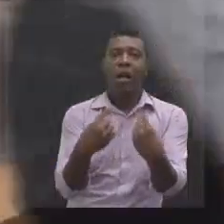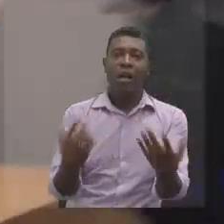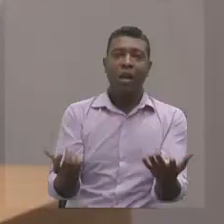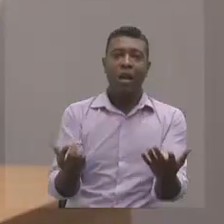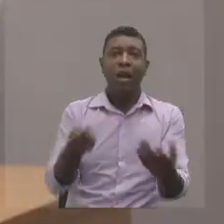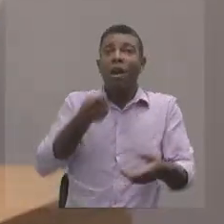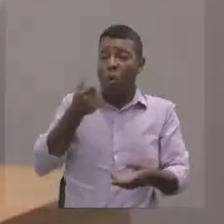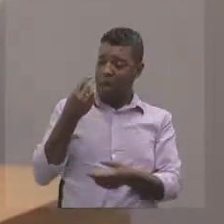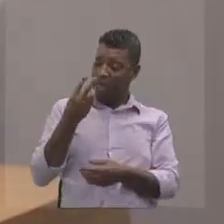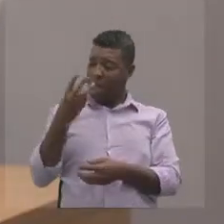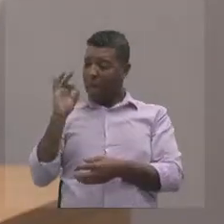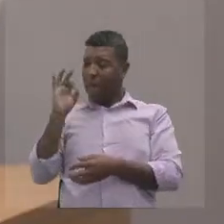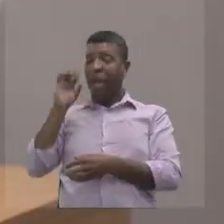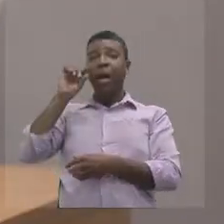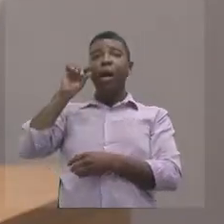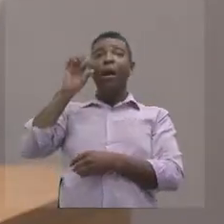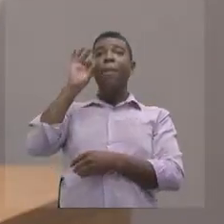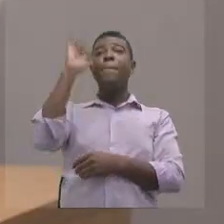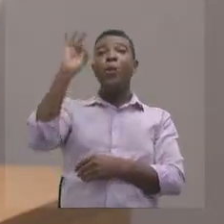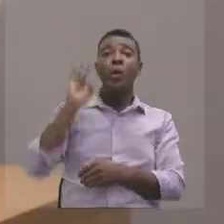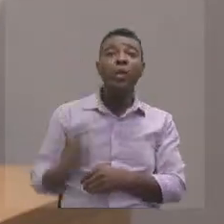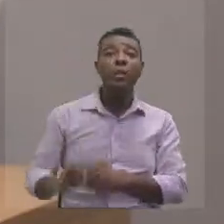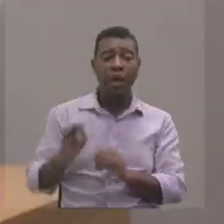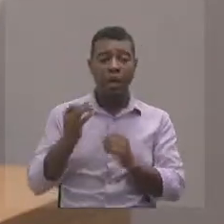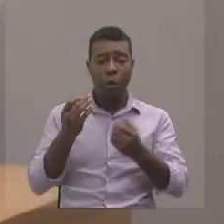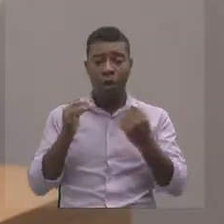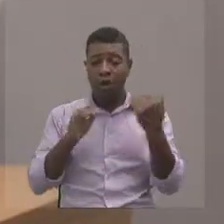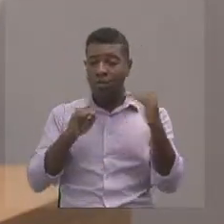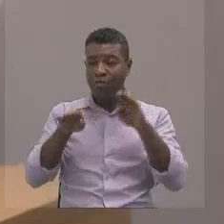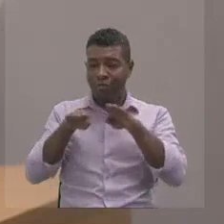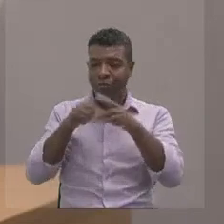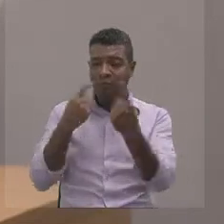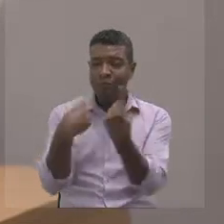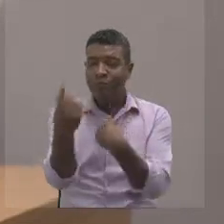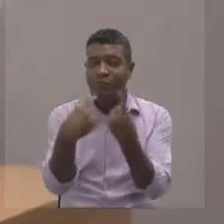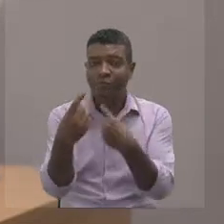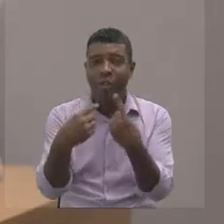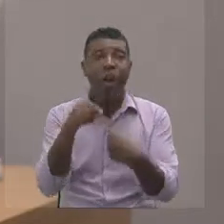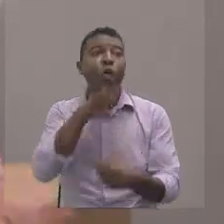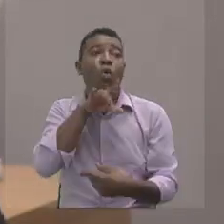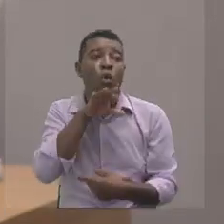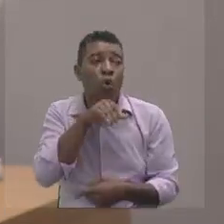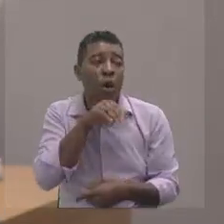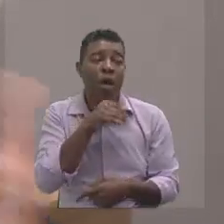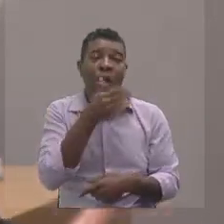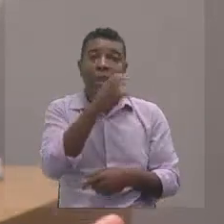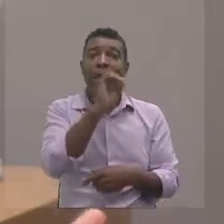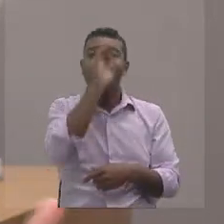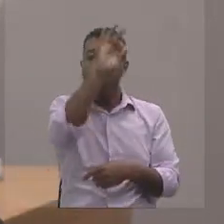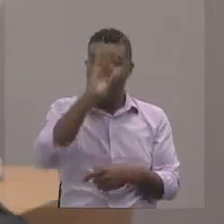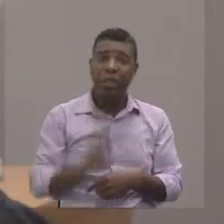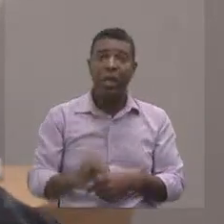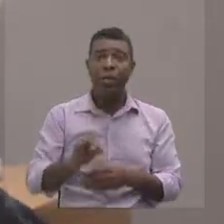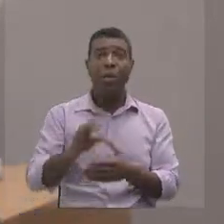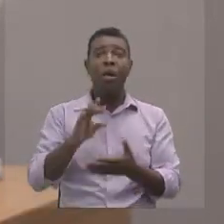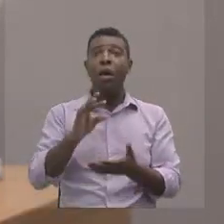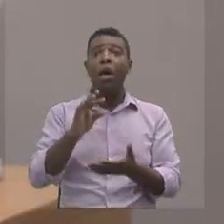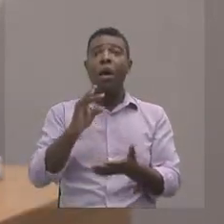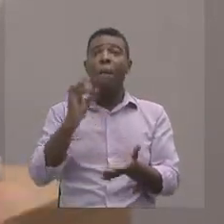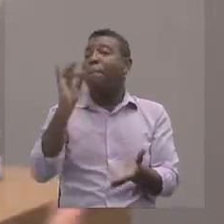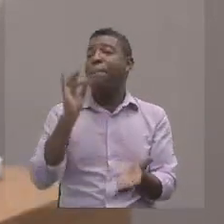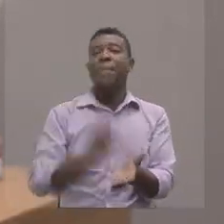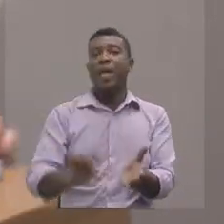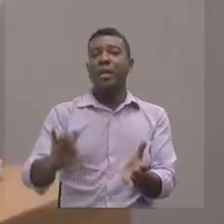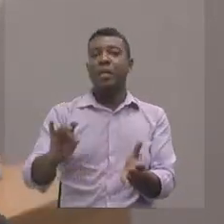estradas de Minas Gerais são consideradas ruins e 10% péssimas pode-se falar que esse investimento